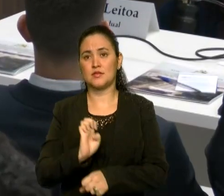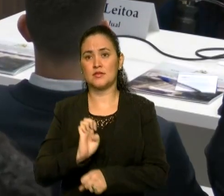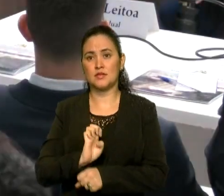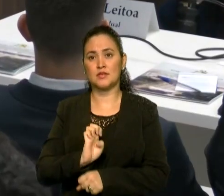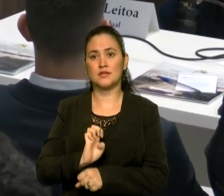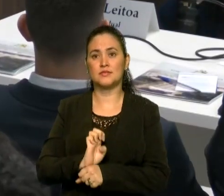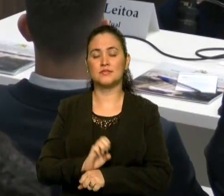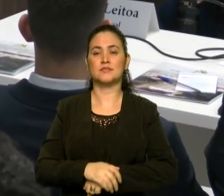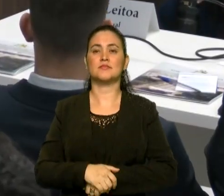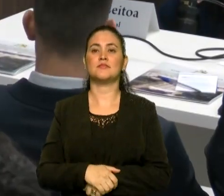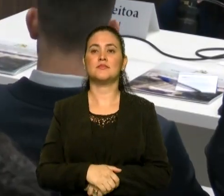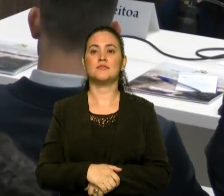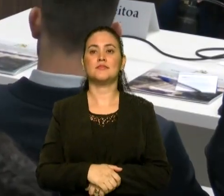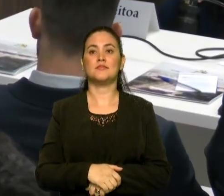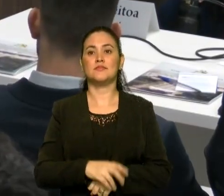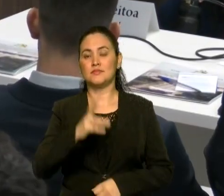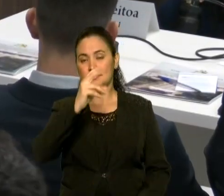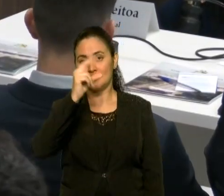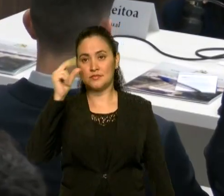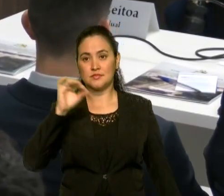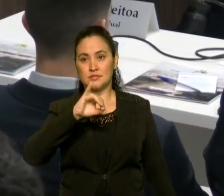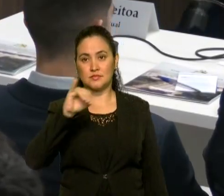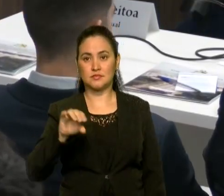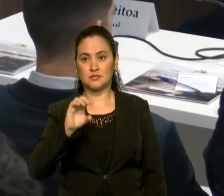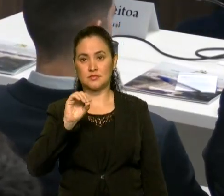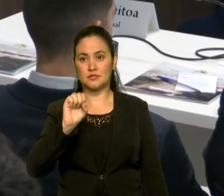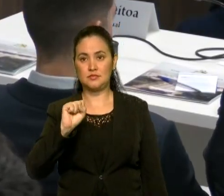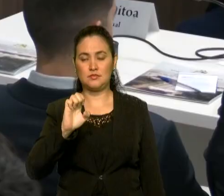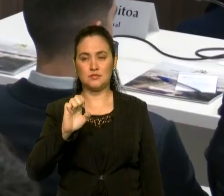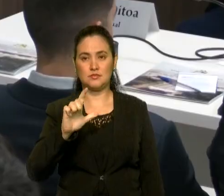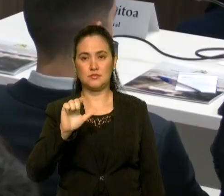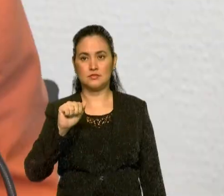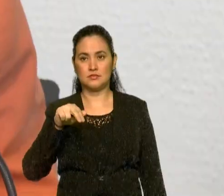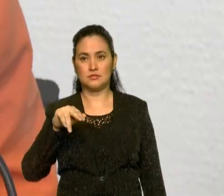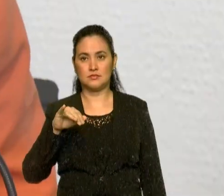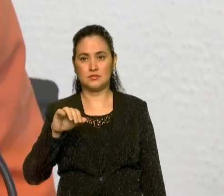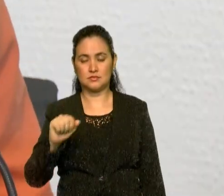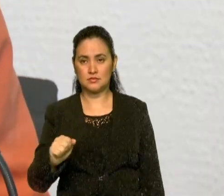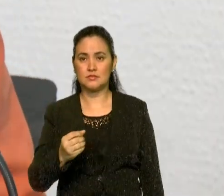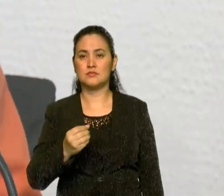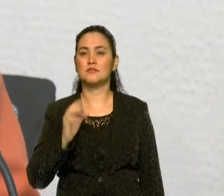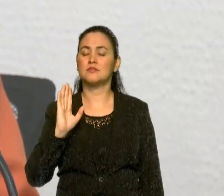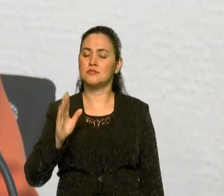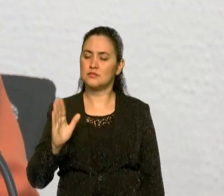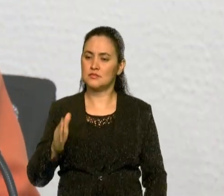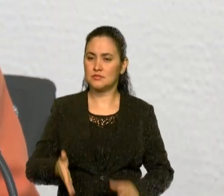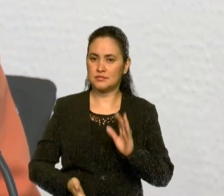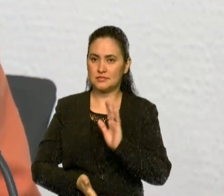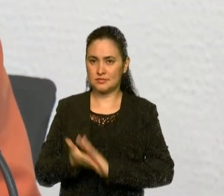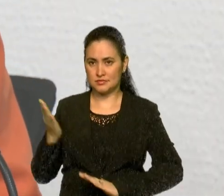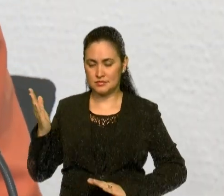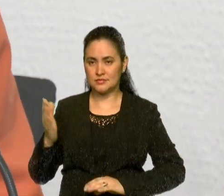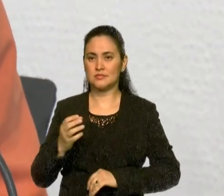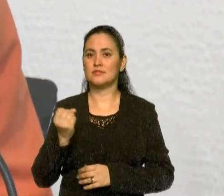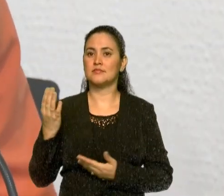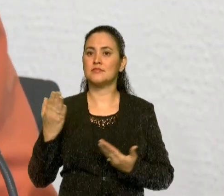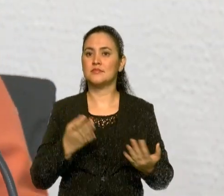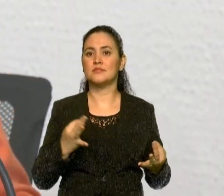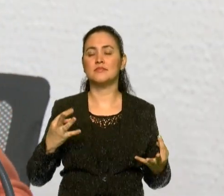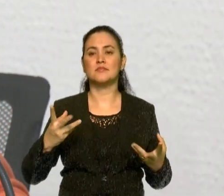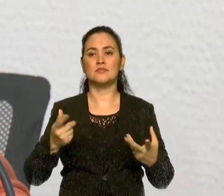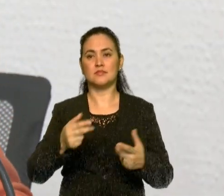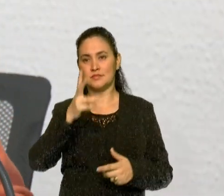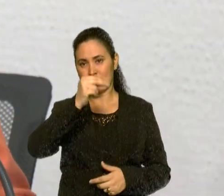de Joselândia também estava aqui há pouco. Espero que no nome deles eu cumprimente a todos os prefeitos que se fazem presentes nesse momento.